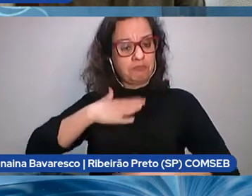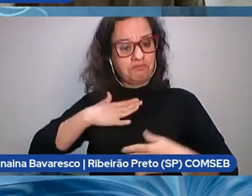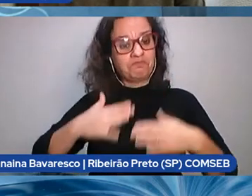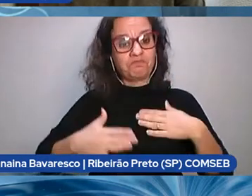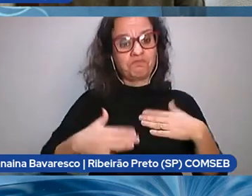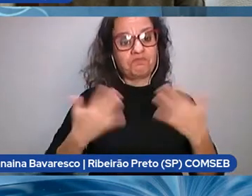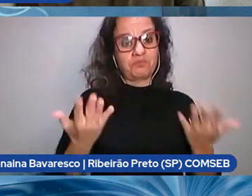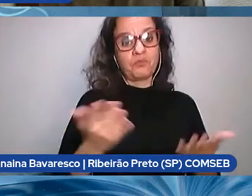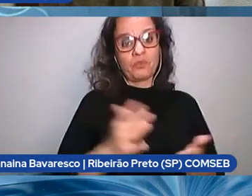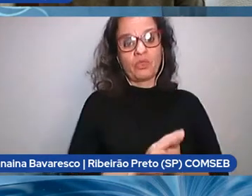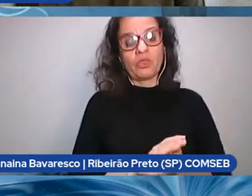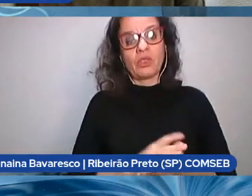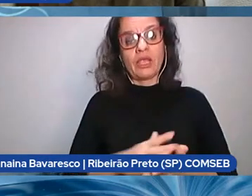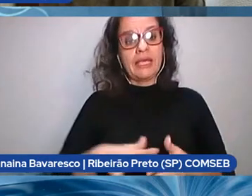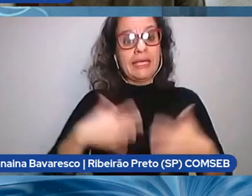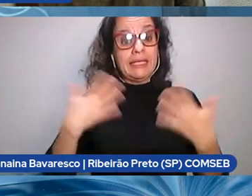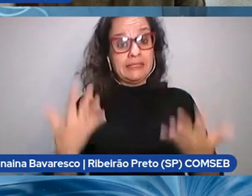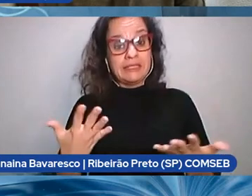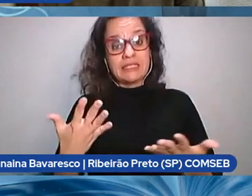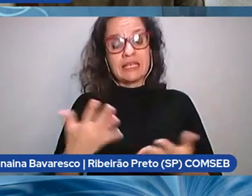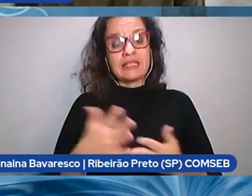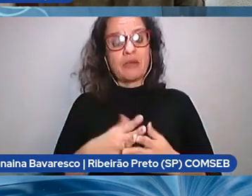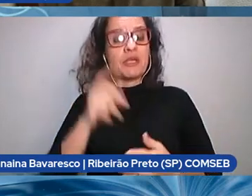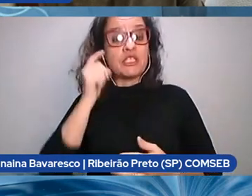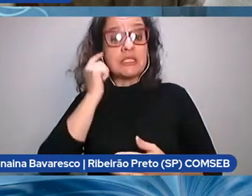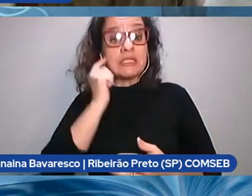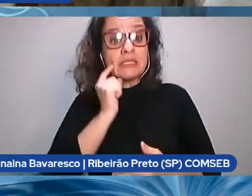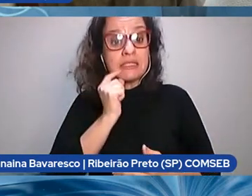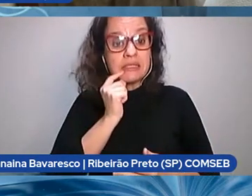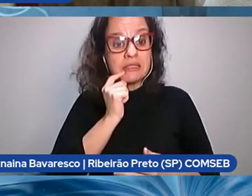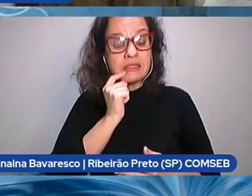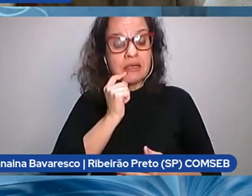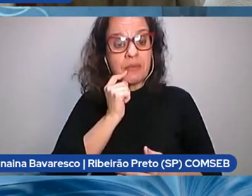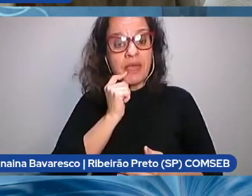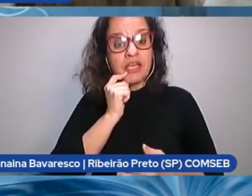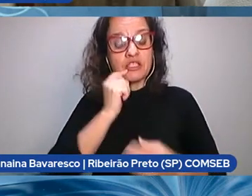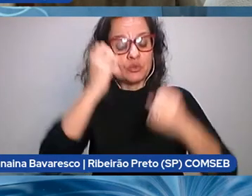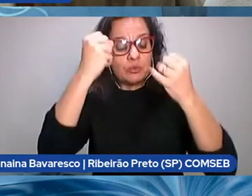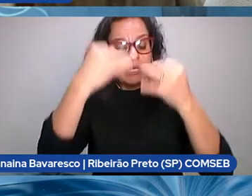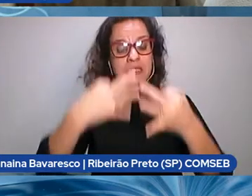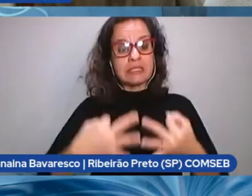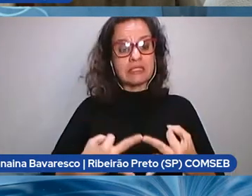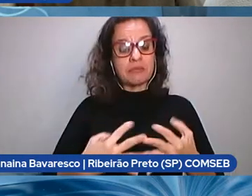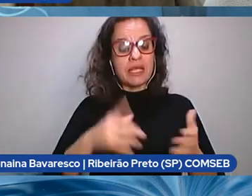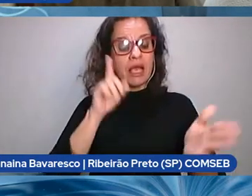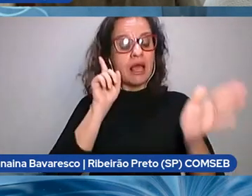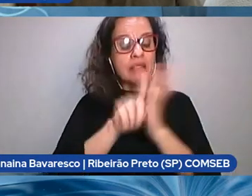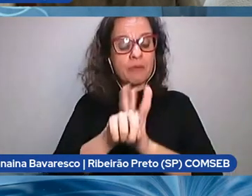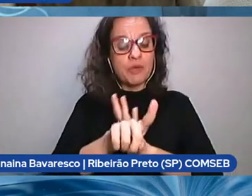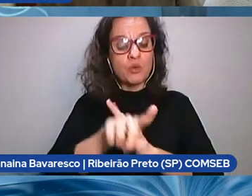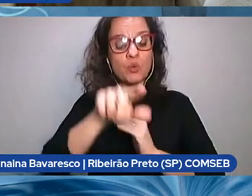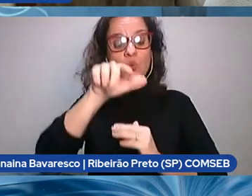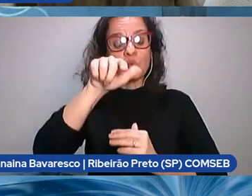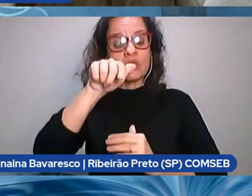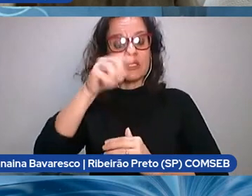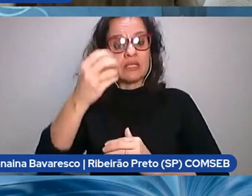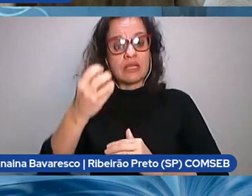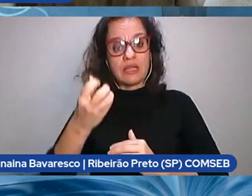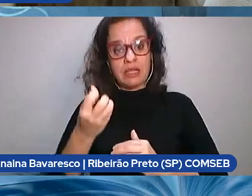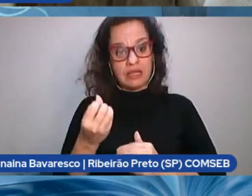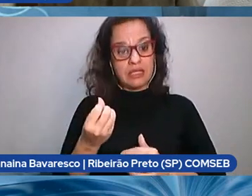É exatamente aquilo que o Kardec começa a tratar a partir da pergunta 76, e aí,